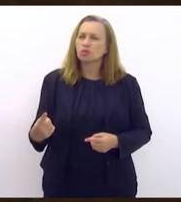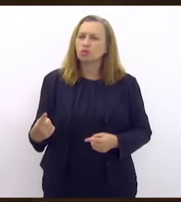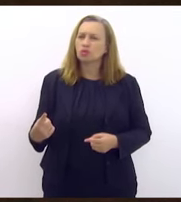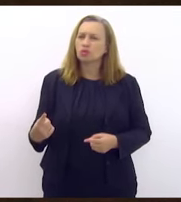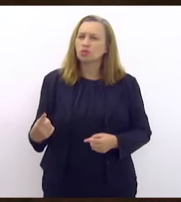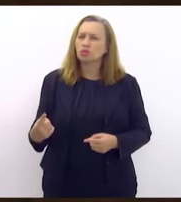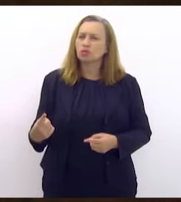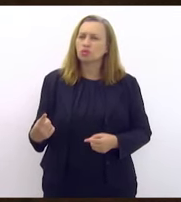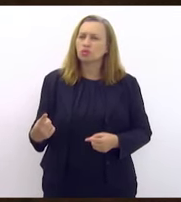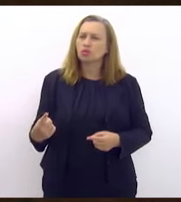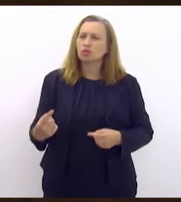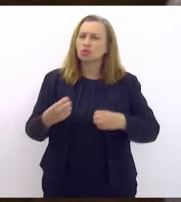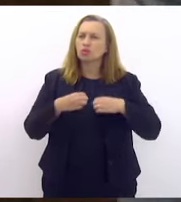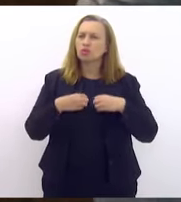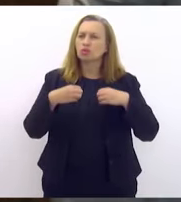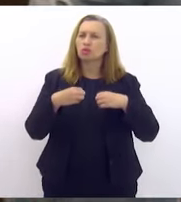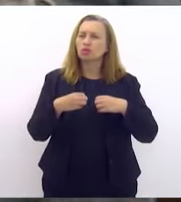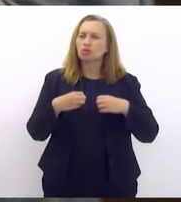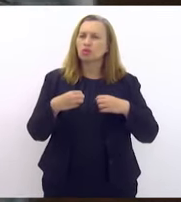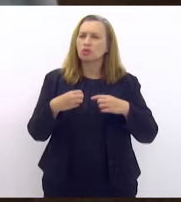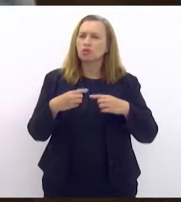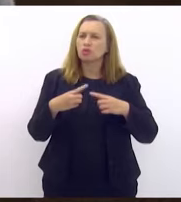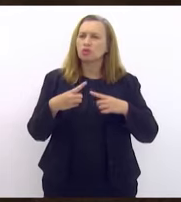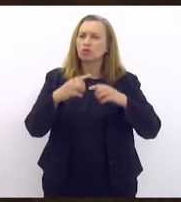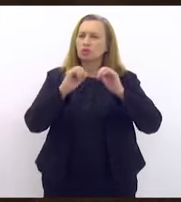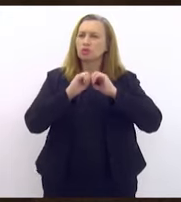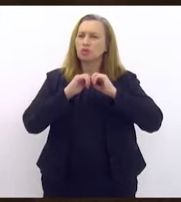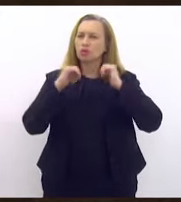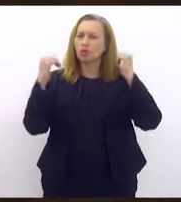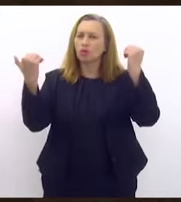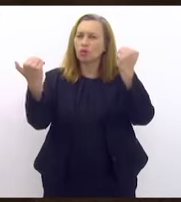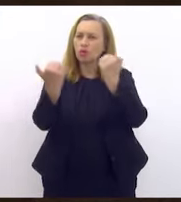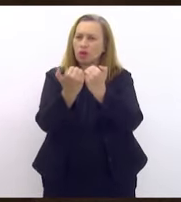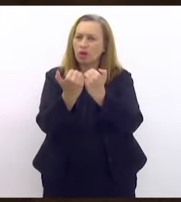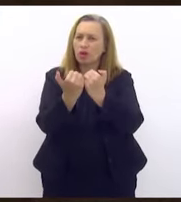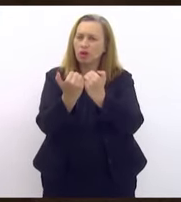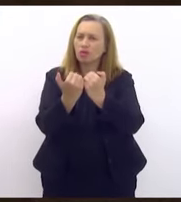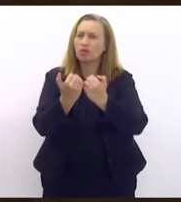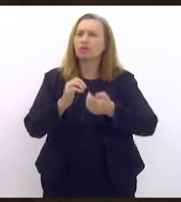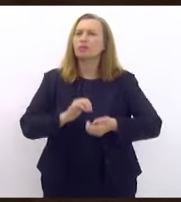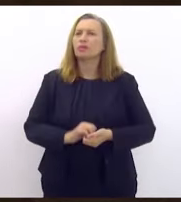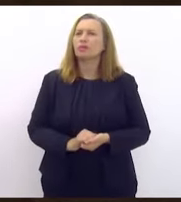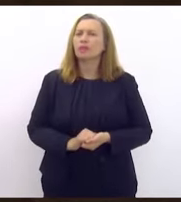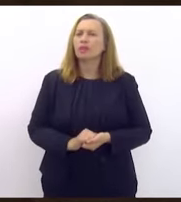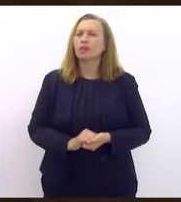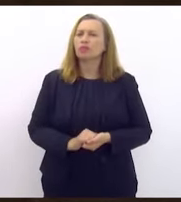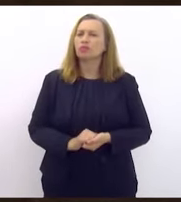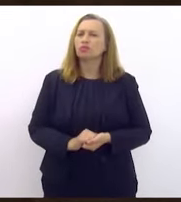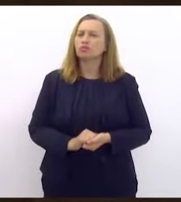na audiência em que o Maracanã for, de alguma forma, solicitado